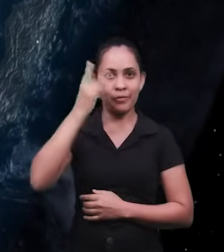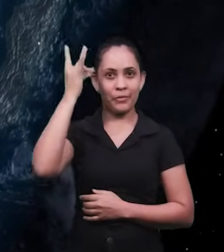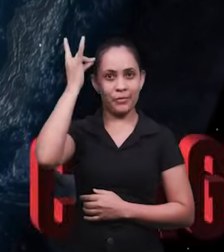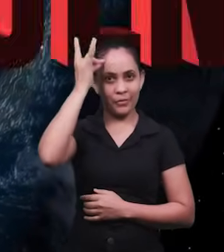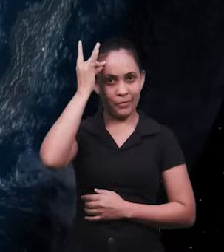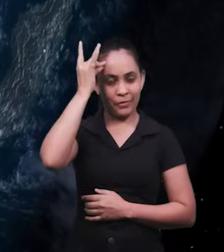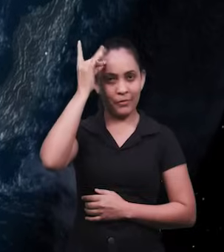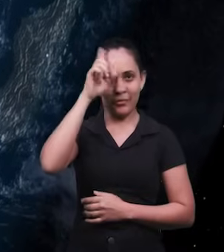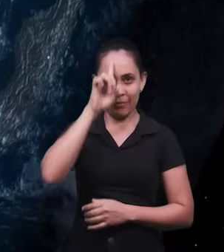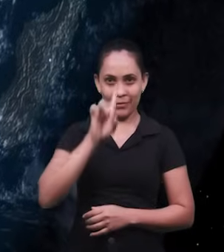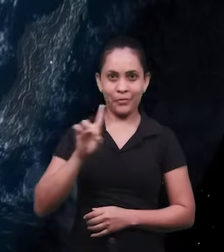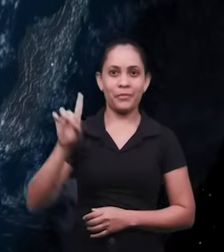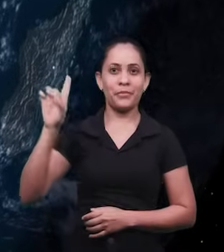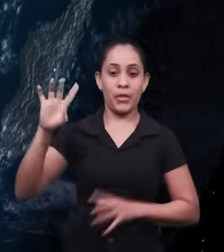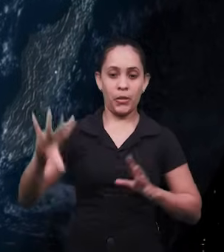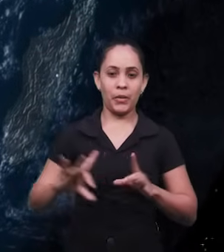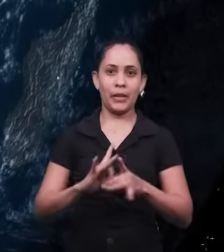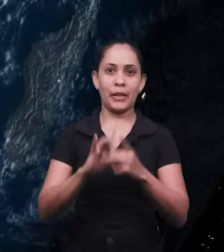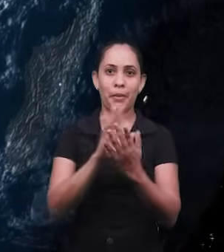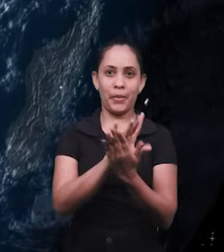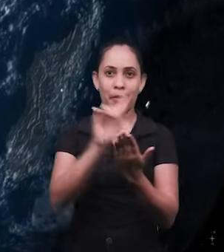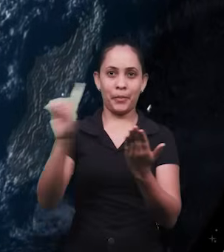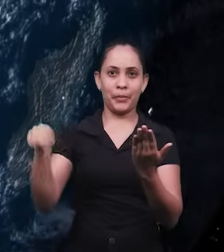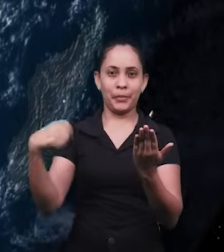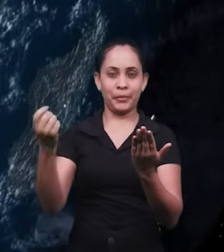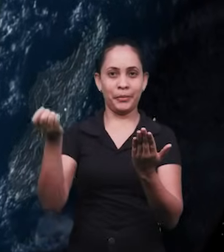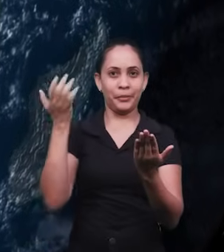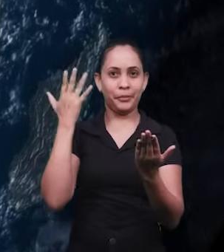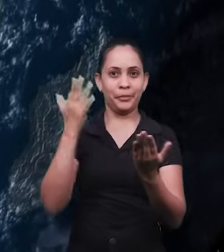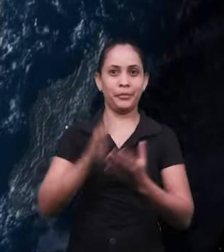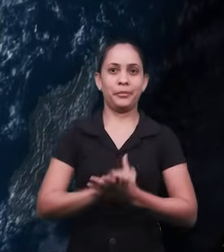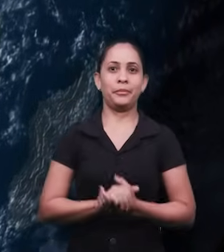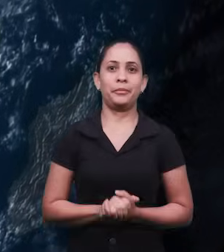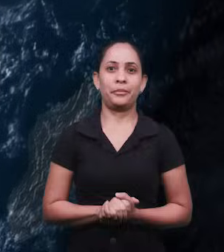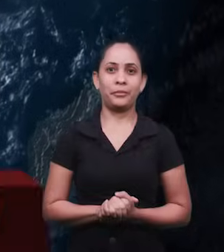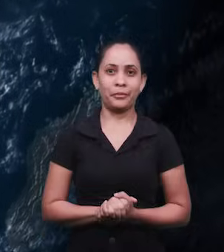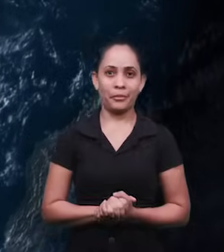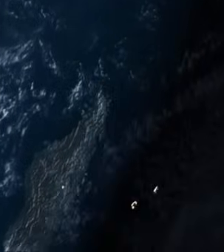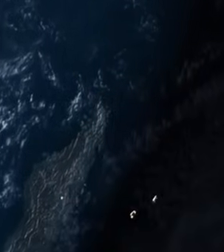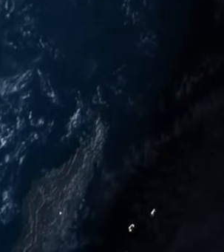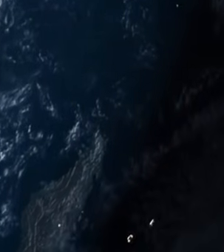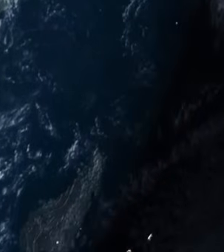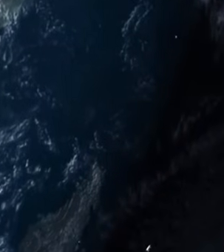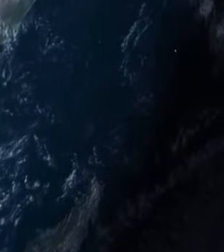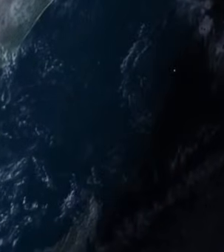direção do Espírito Santo de Deus e unidas pela Palavra Viva.